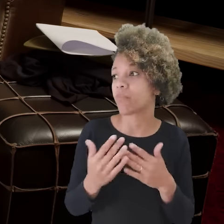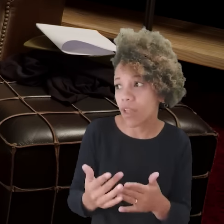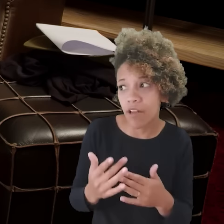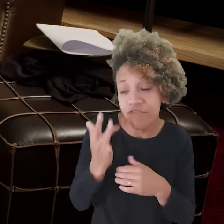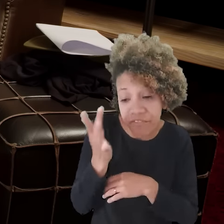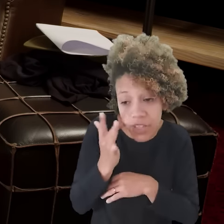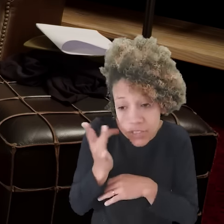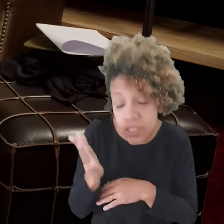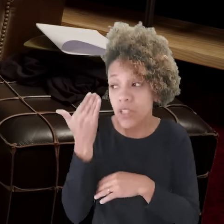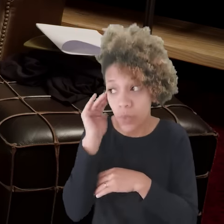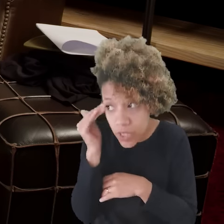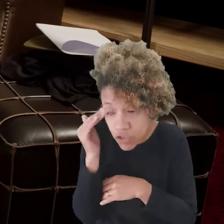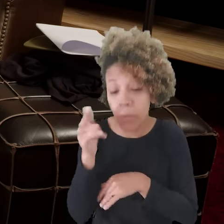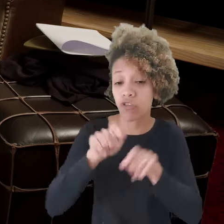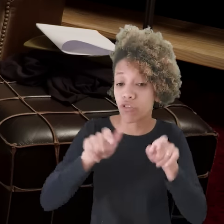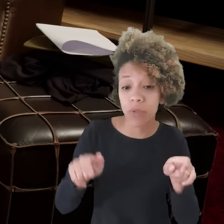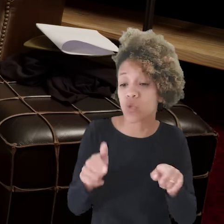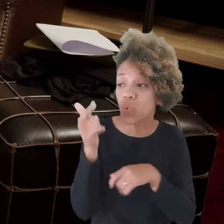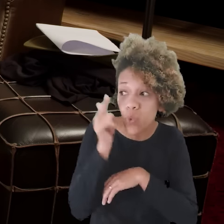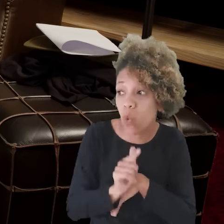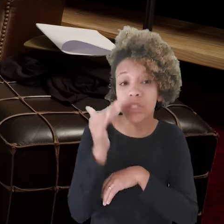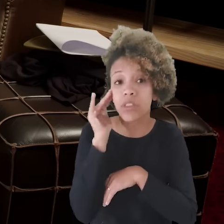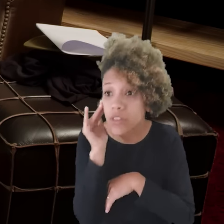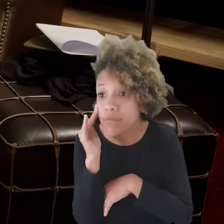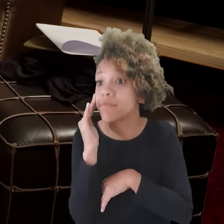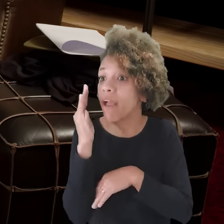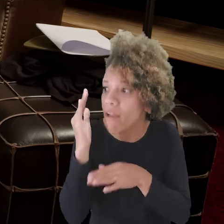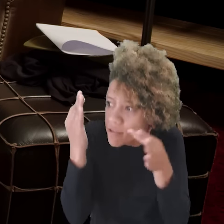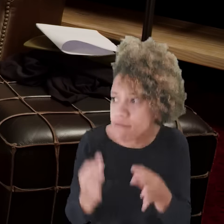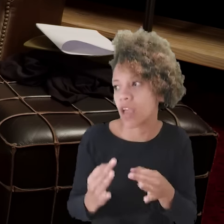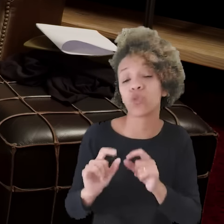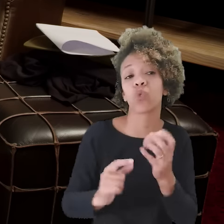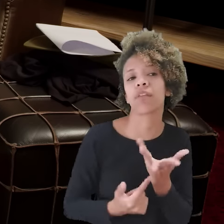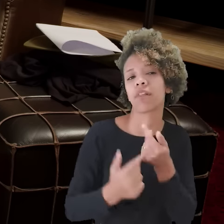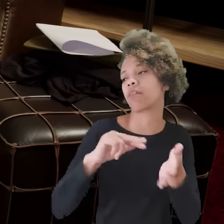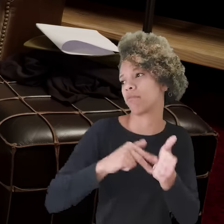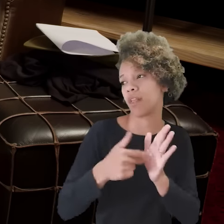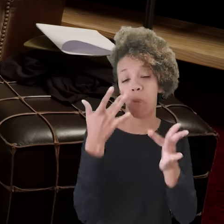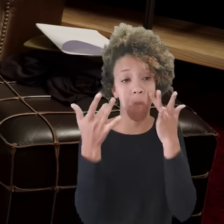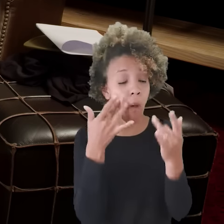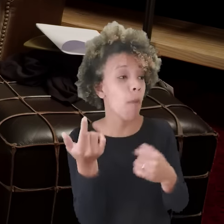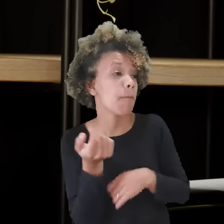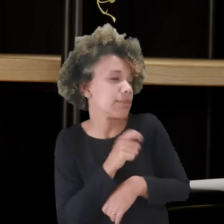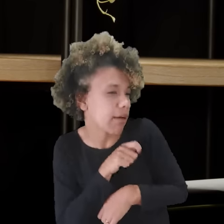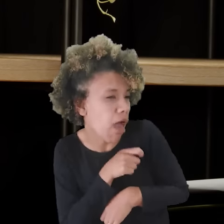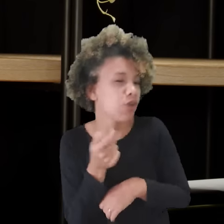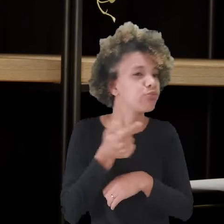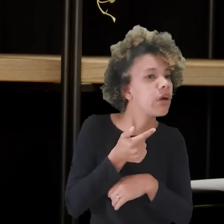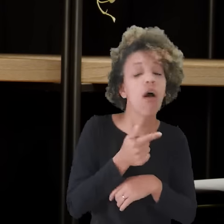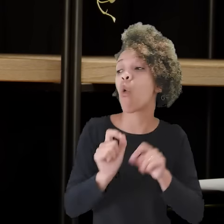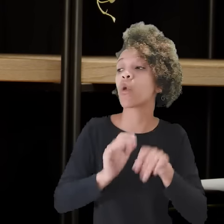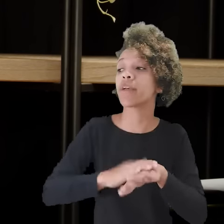assim facilita o entendimento de pessoas que não conseguem ter a compreensão Direta do que é uma arte standar uma ironia